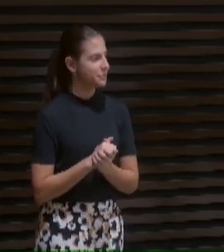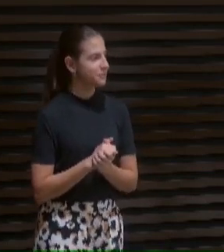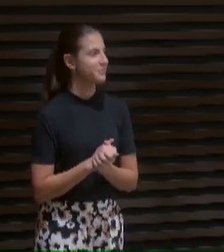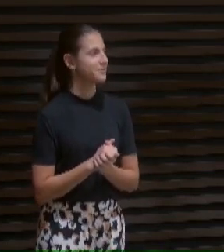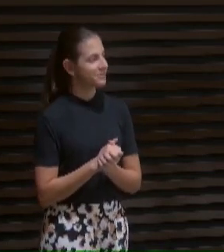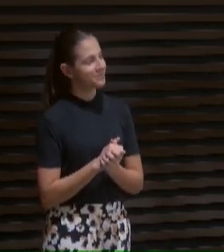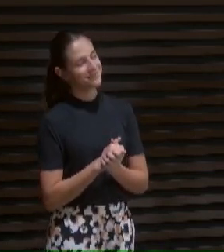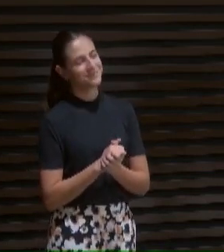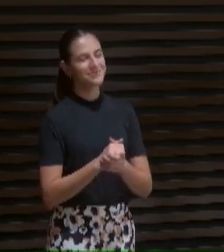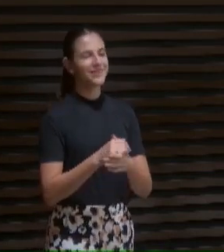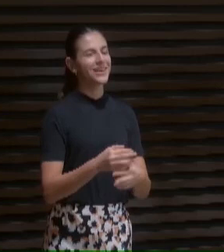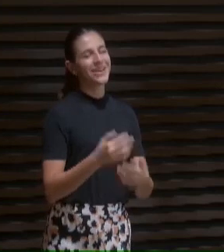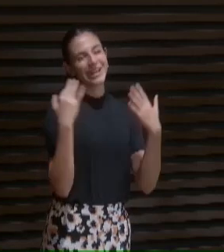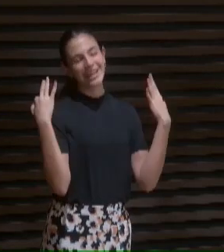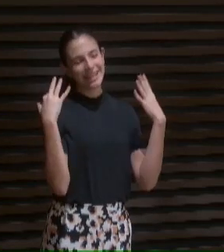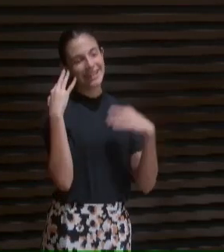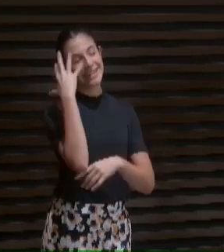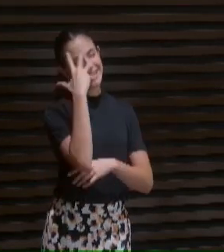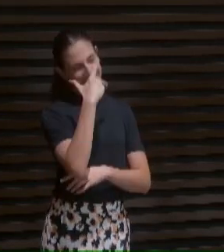Ai, que coisa mais linda!